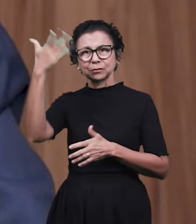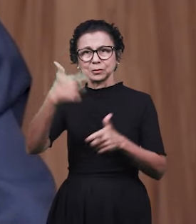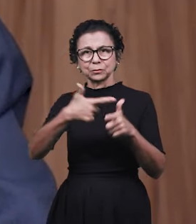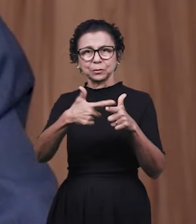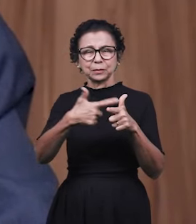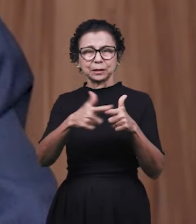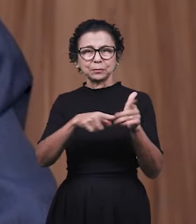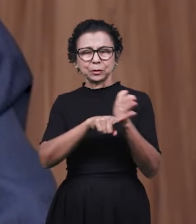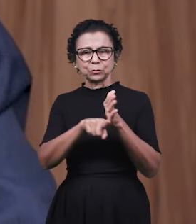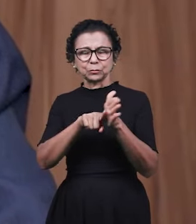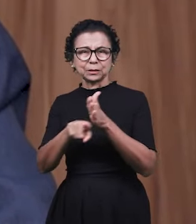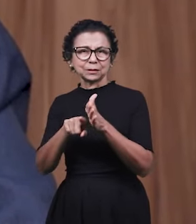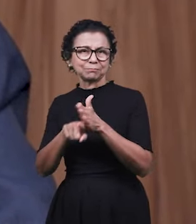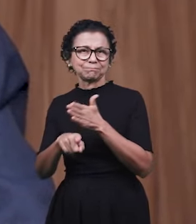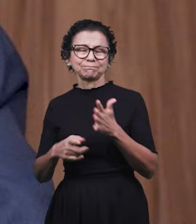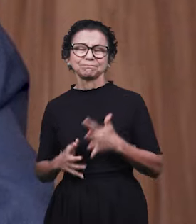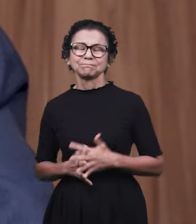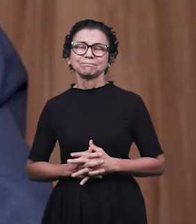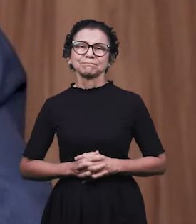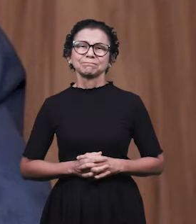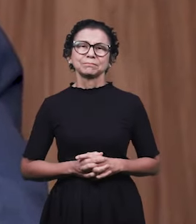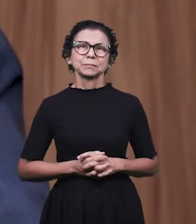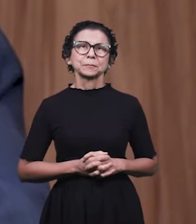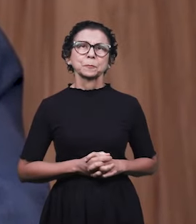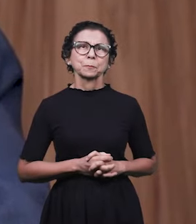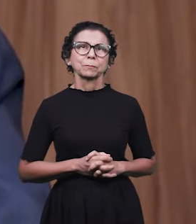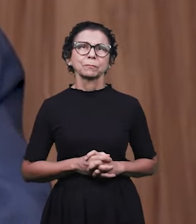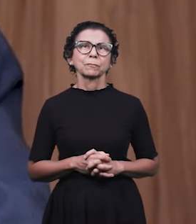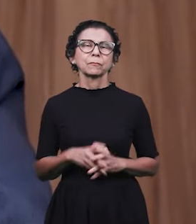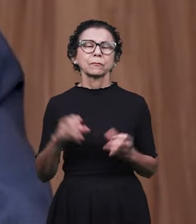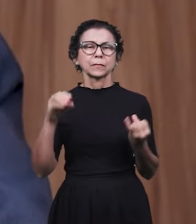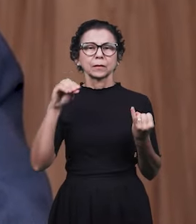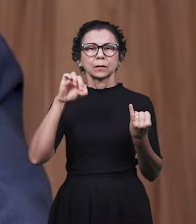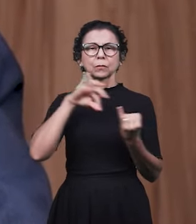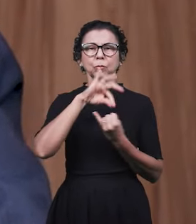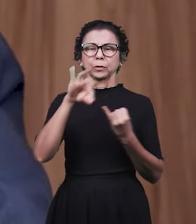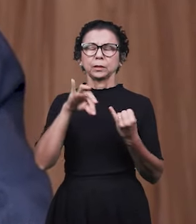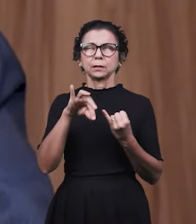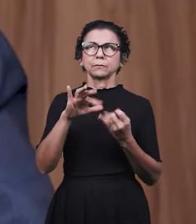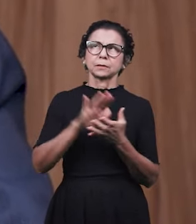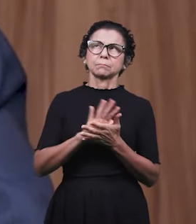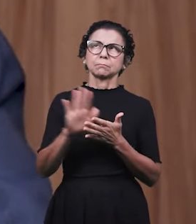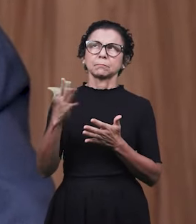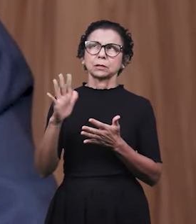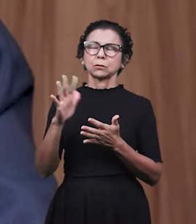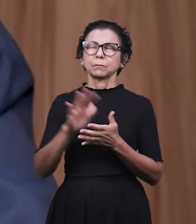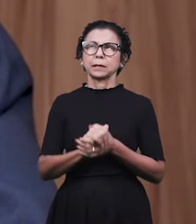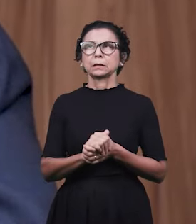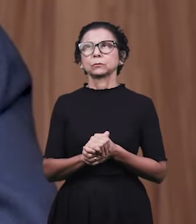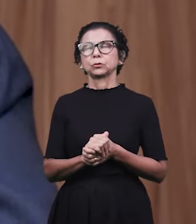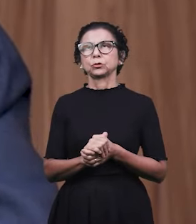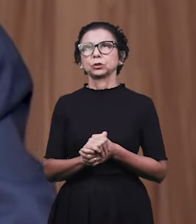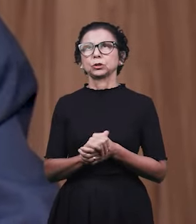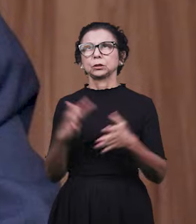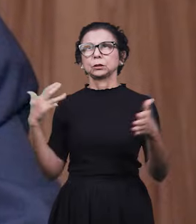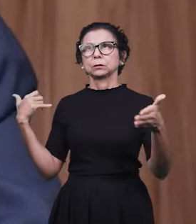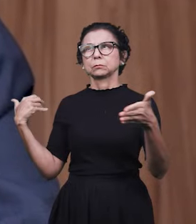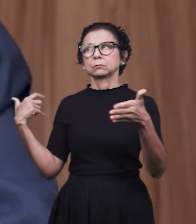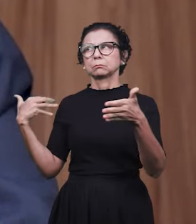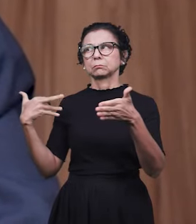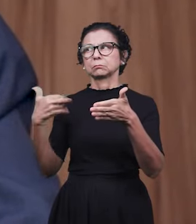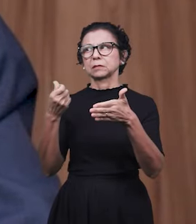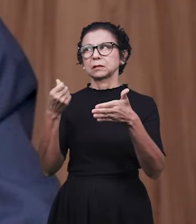disso, o IFES ele já se estabeleceu de uns 6 anos para cá, mais ou menos, né? Acredito que um pouco mais, um pouco